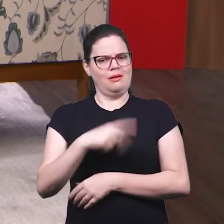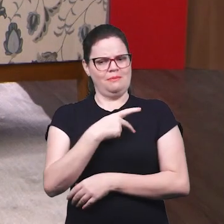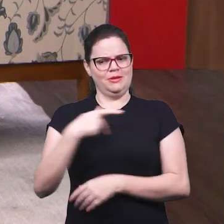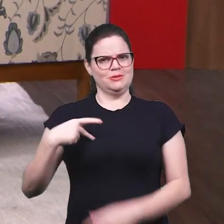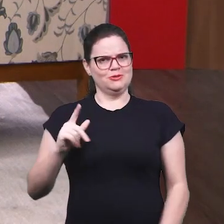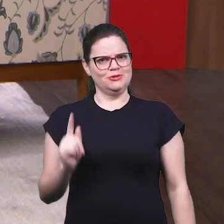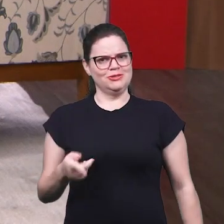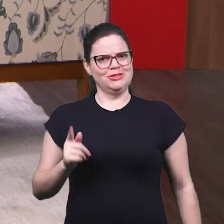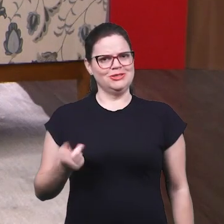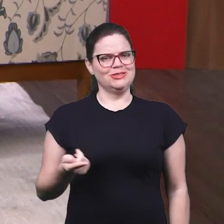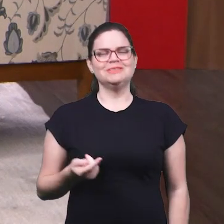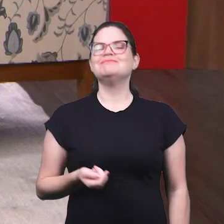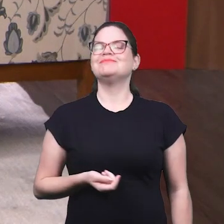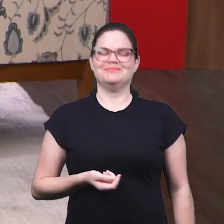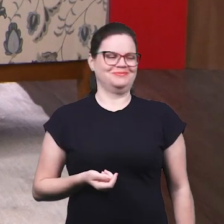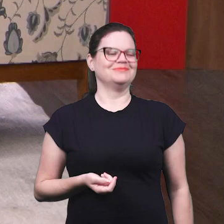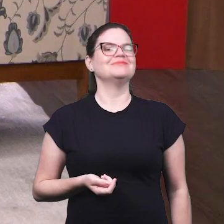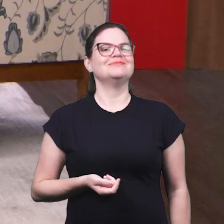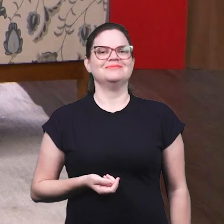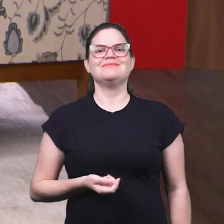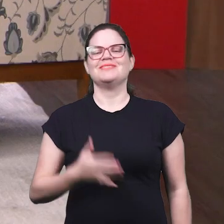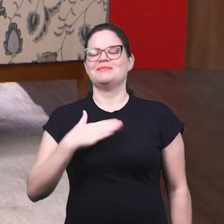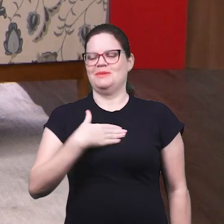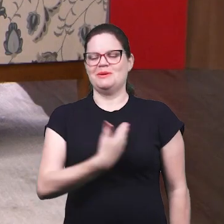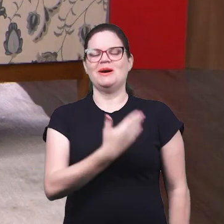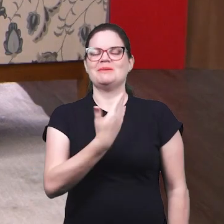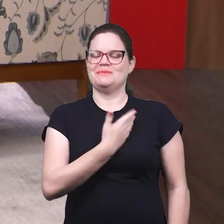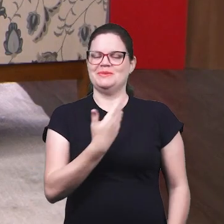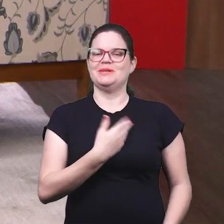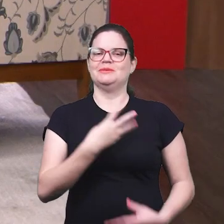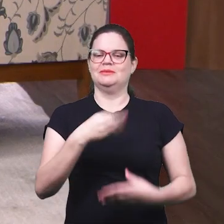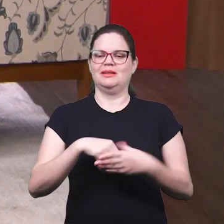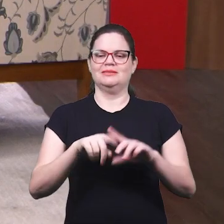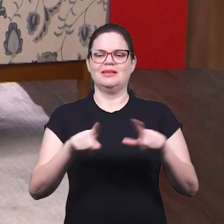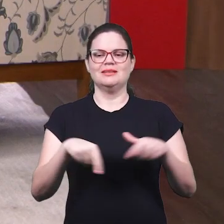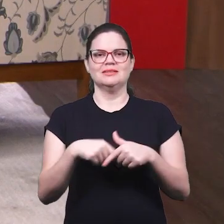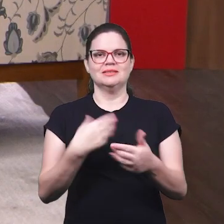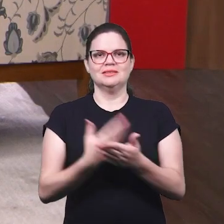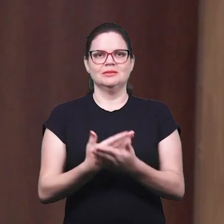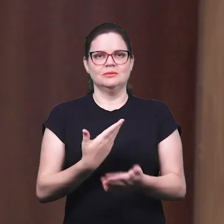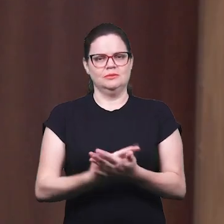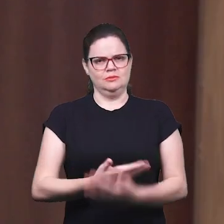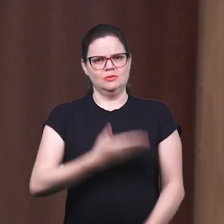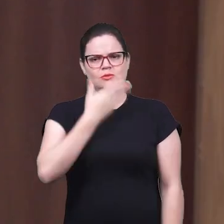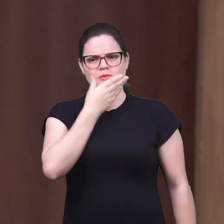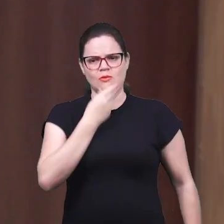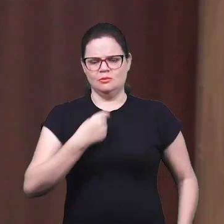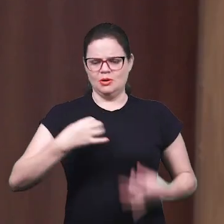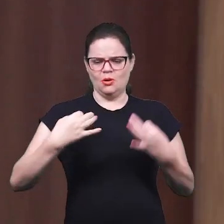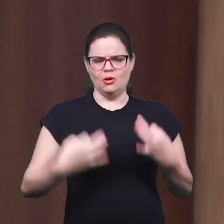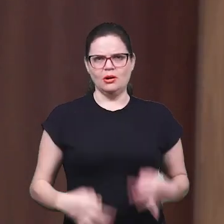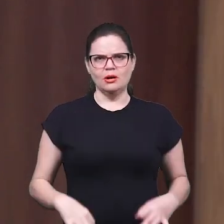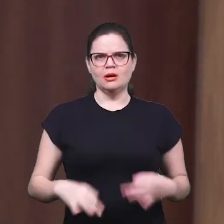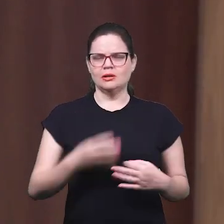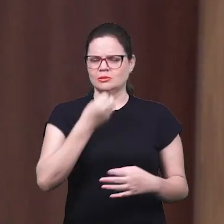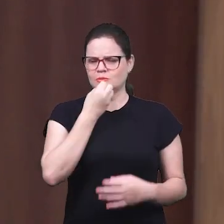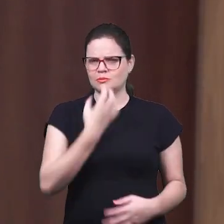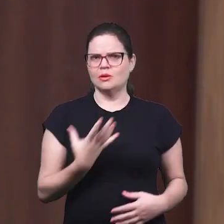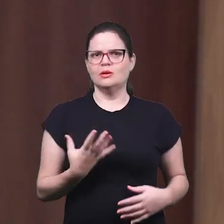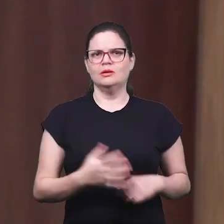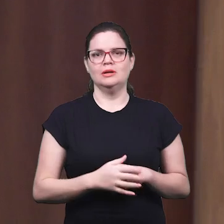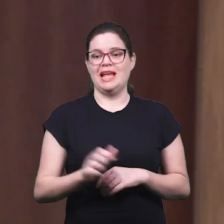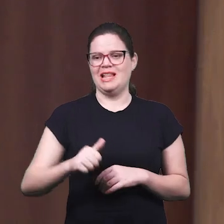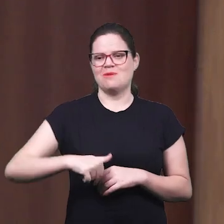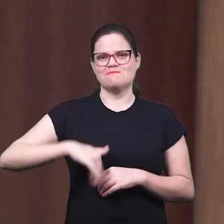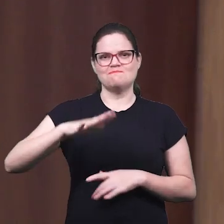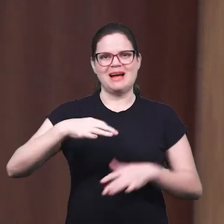Gedeuti Gueiros. Coisa de... Né? Um grande colega, um homem de bem, correto. Desde a juventude. Aliás, era mais correto